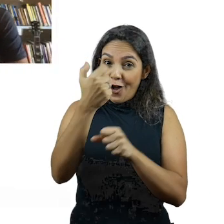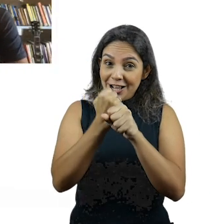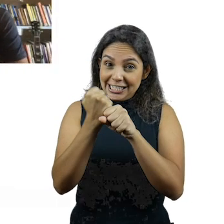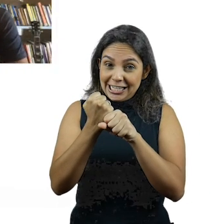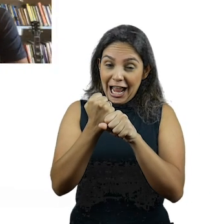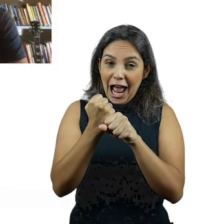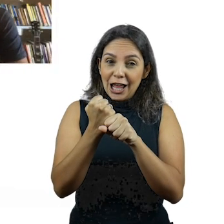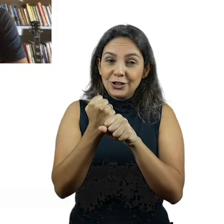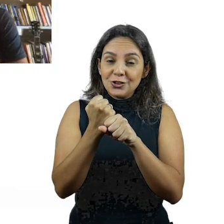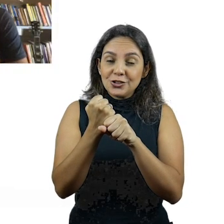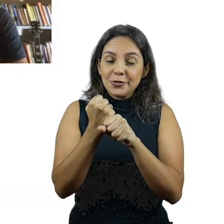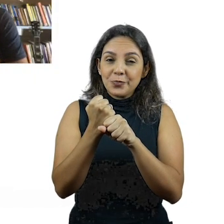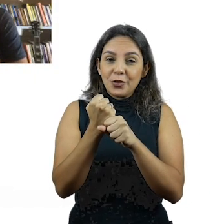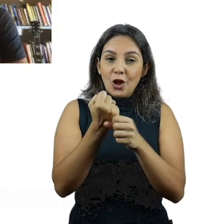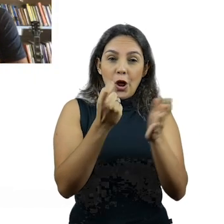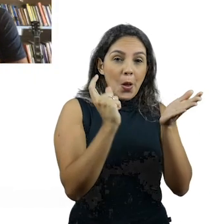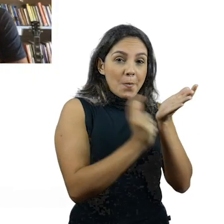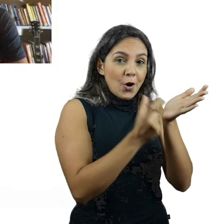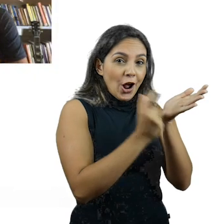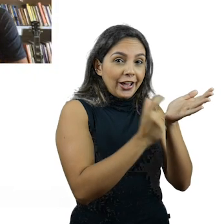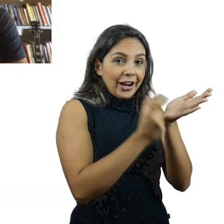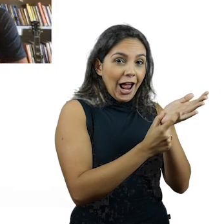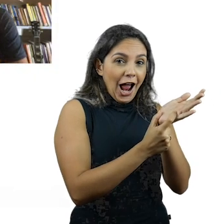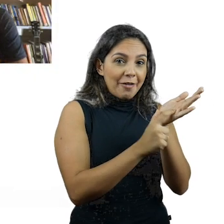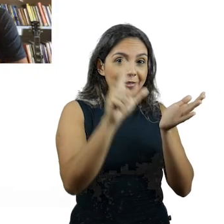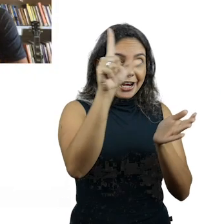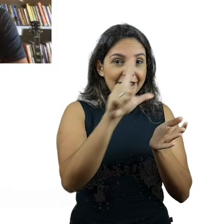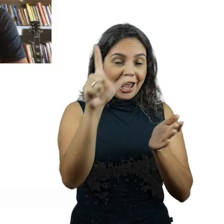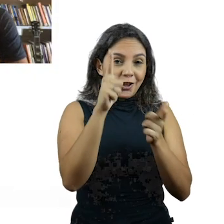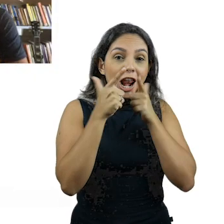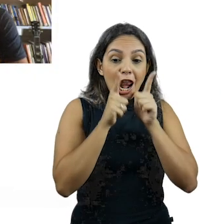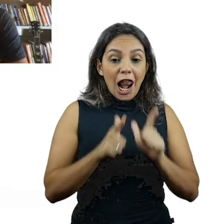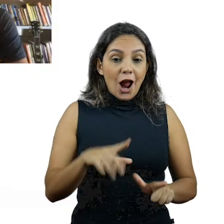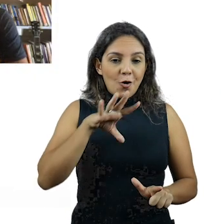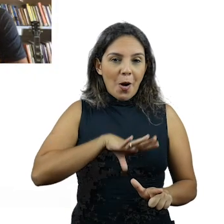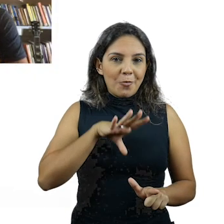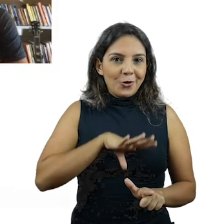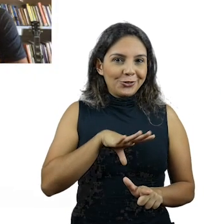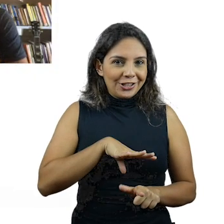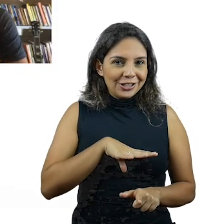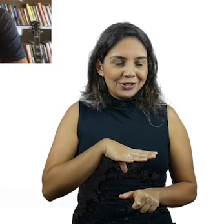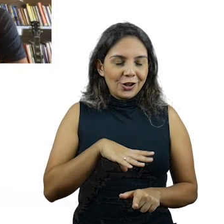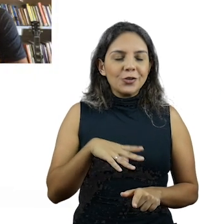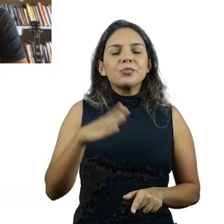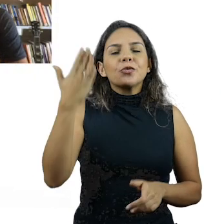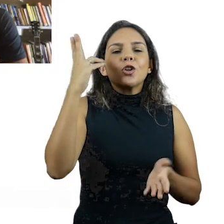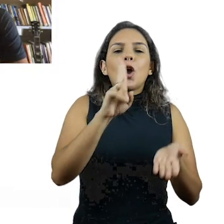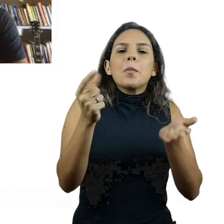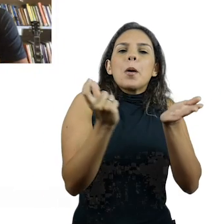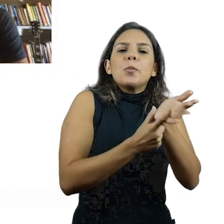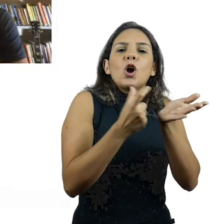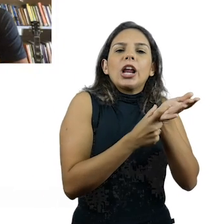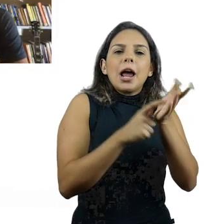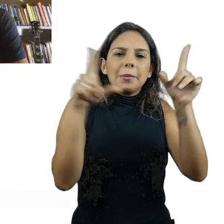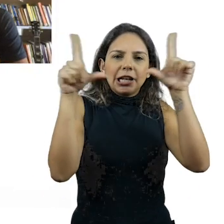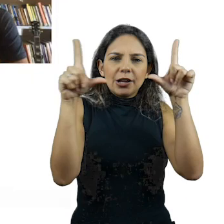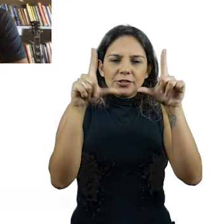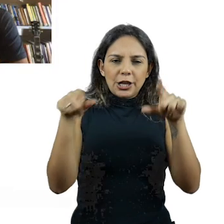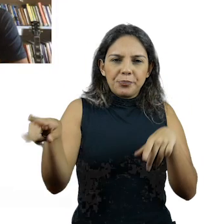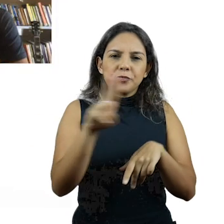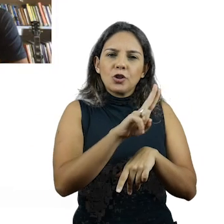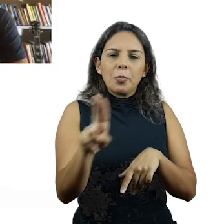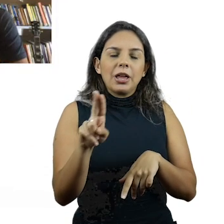literatura, de língua portuguesa na televisão, fui eu. Tá bom. Como é que chamava o programa mesmo, Tony? Era o Afinando a